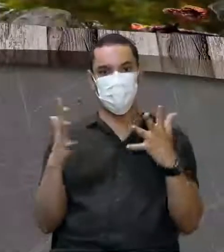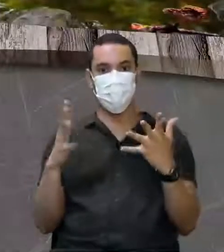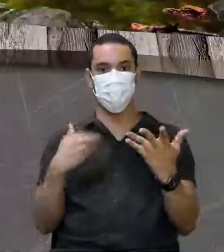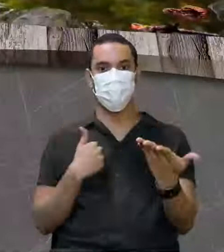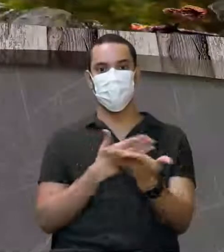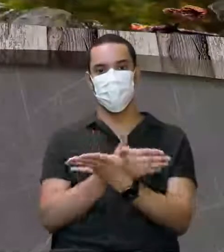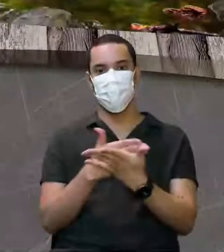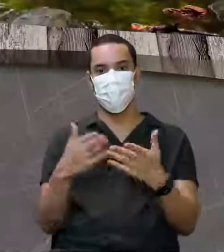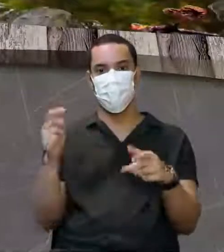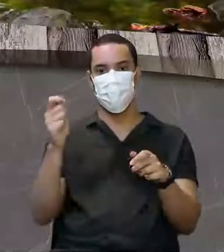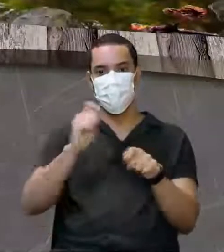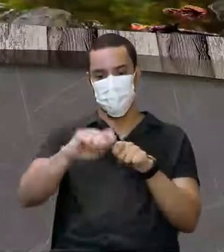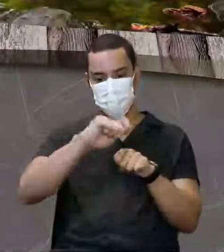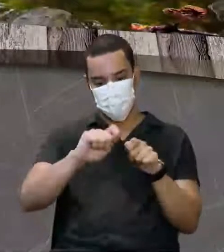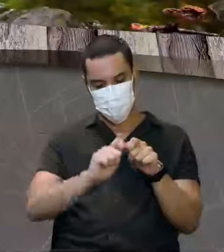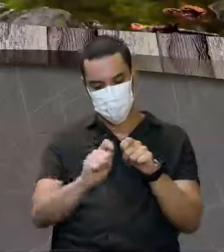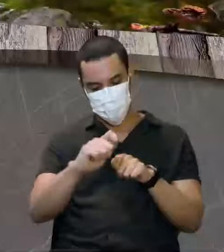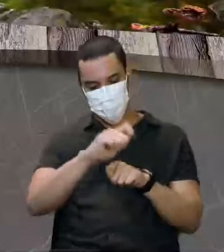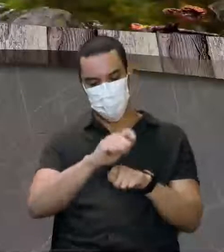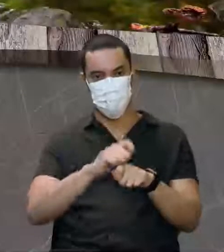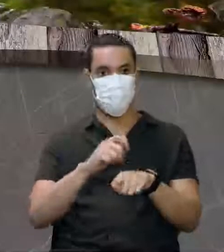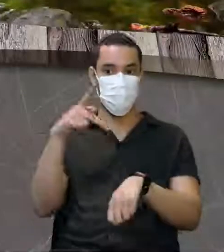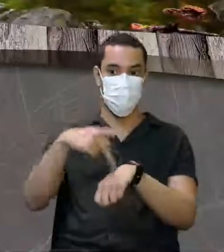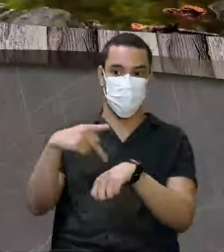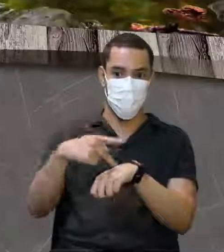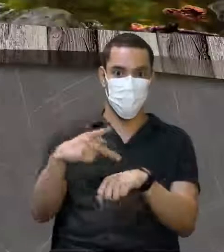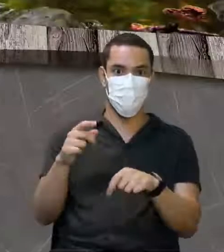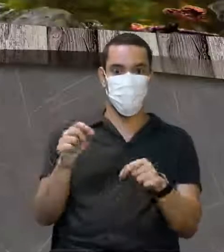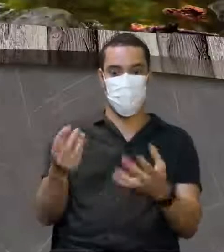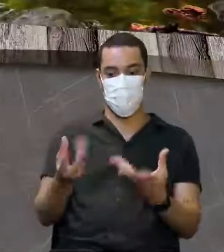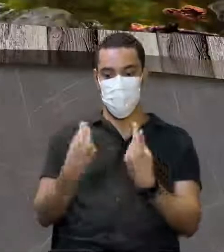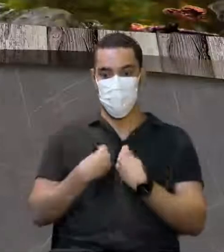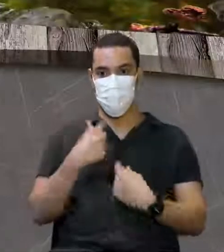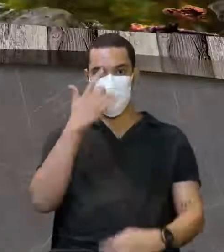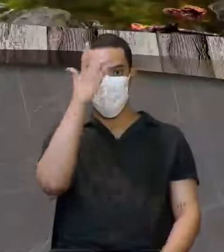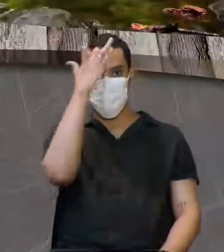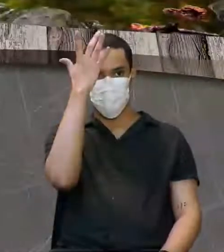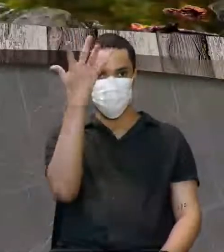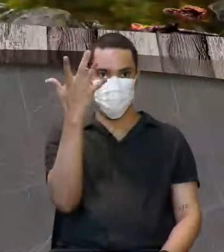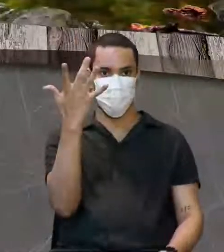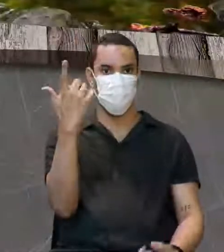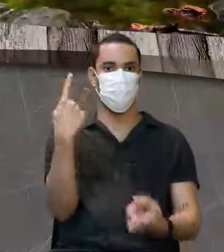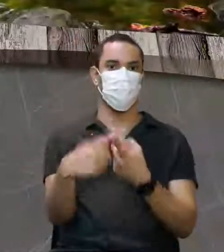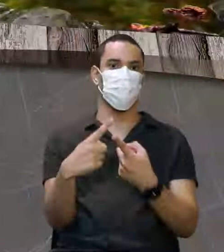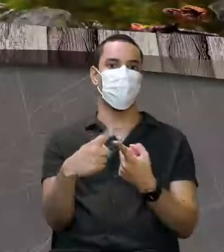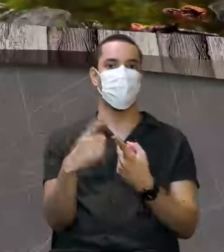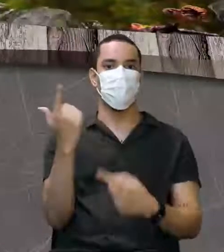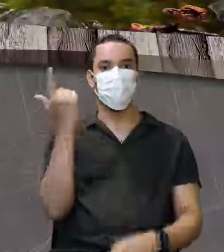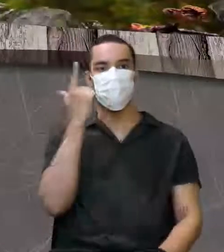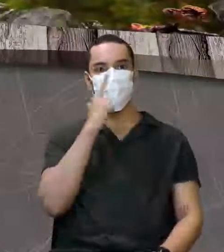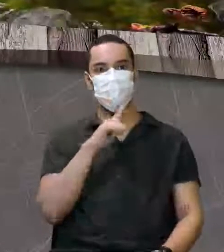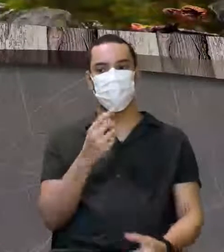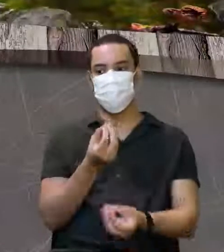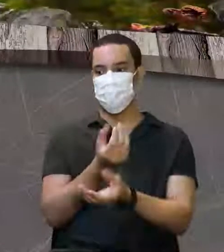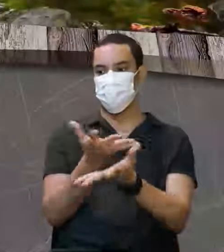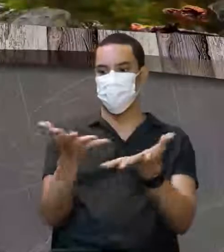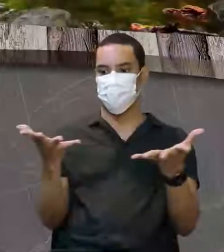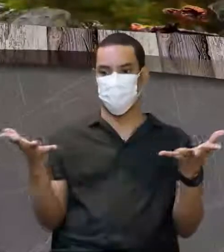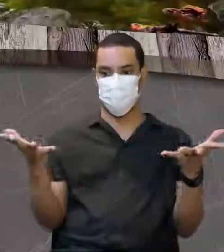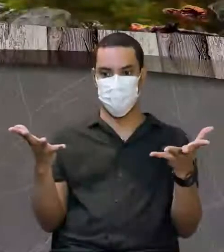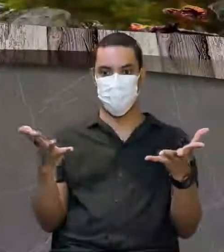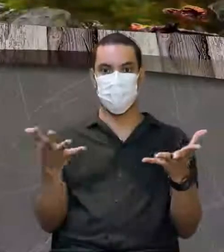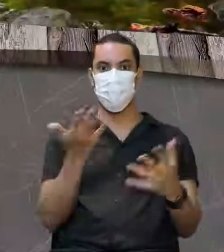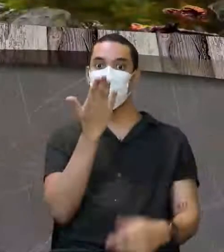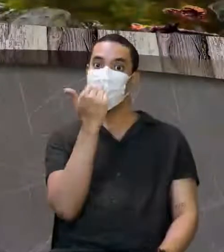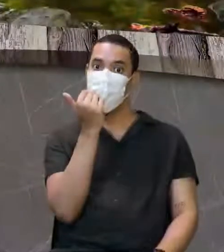construir as machadinhas, algumas ferramentas para facilitar na hora de distribuir entre eles